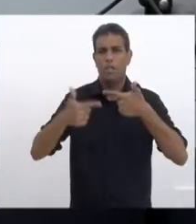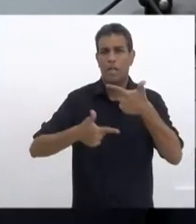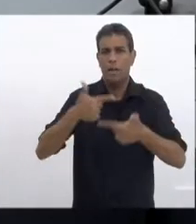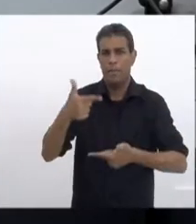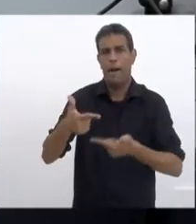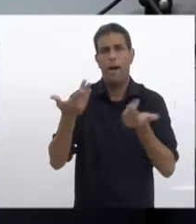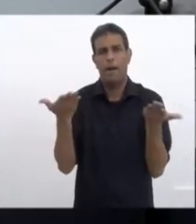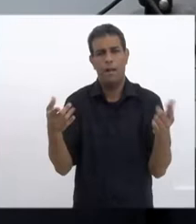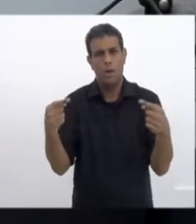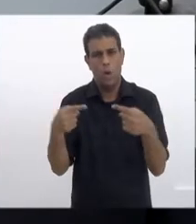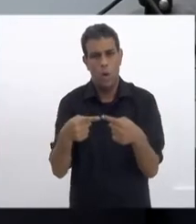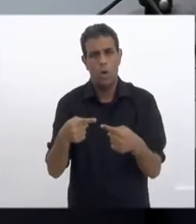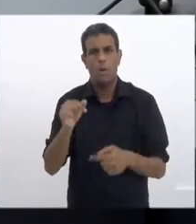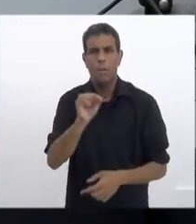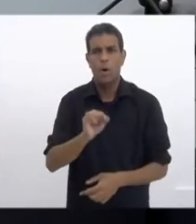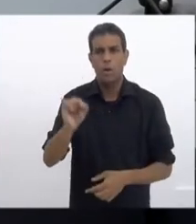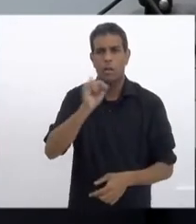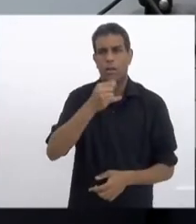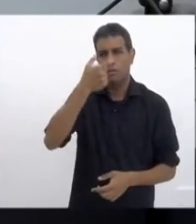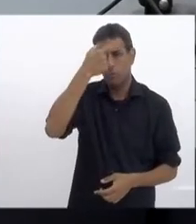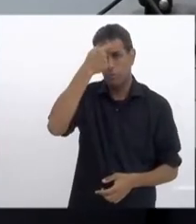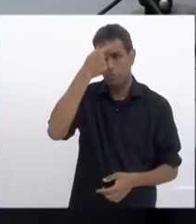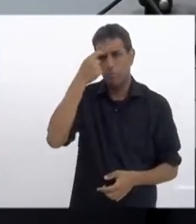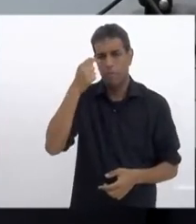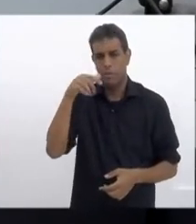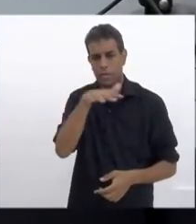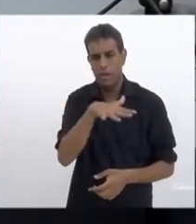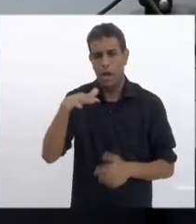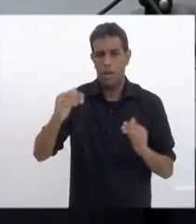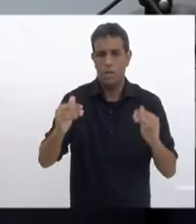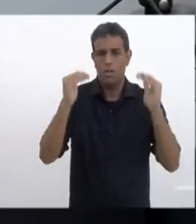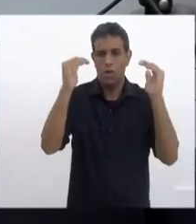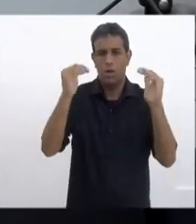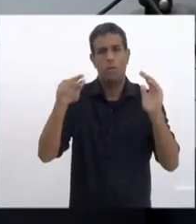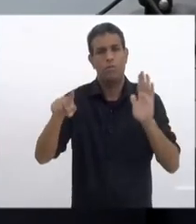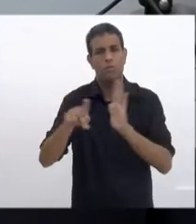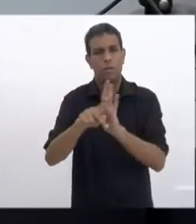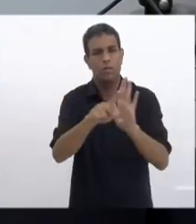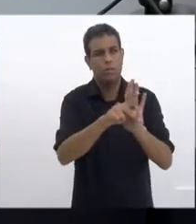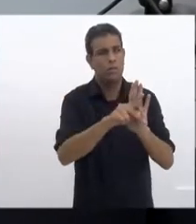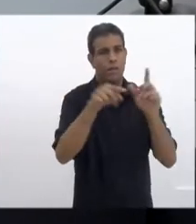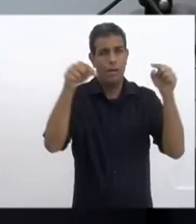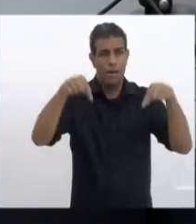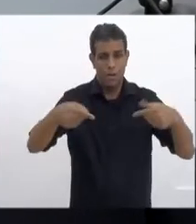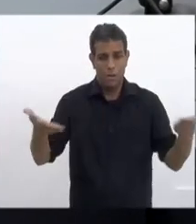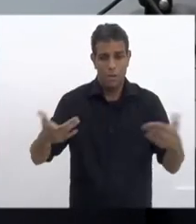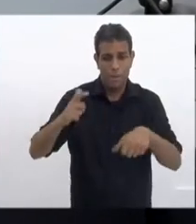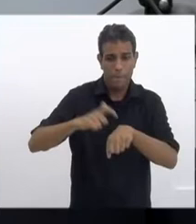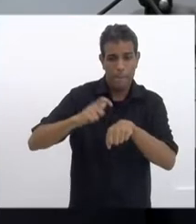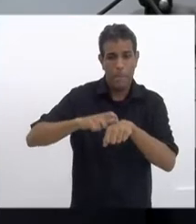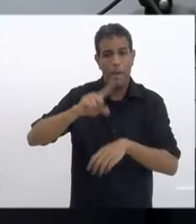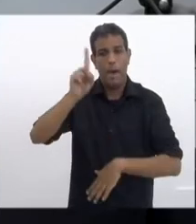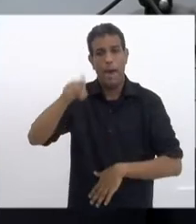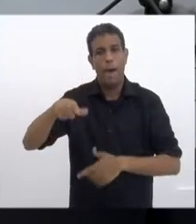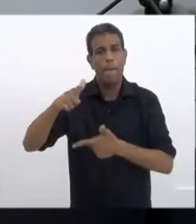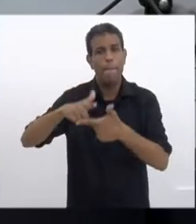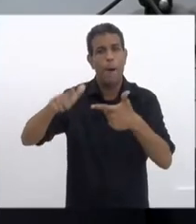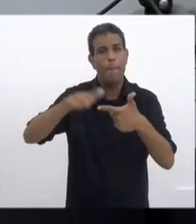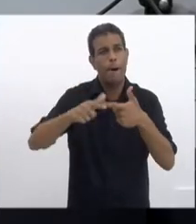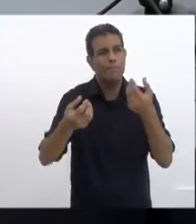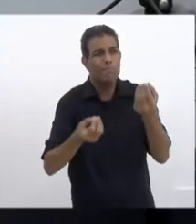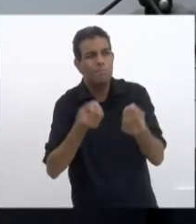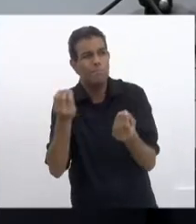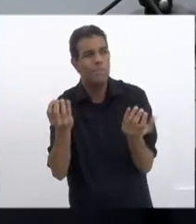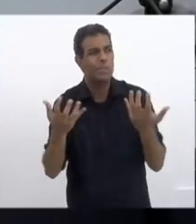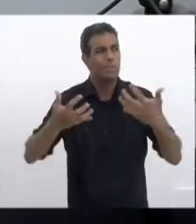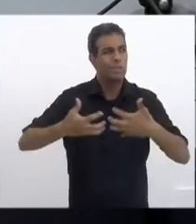hoje bem considerável, né, a nível nacional. Né? E aqui no Rio de Janeiro nós temos as nossas problemáticas. Né? Nós estamos